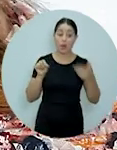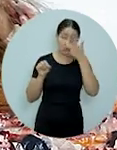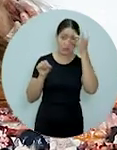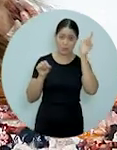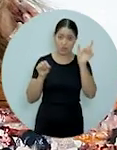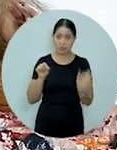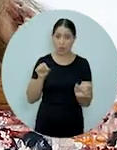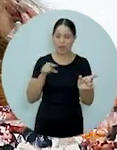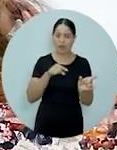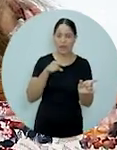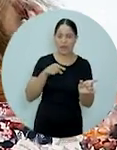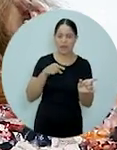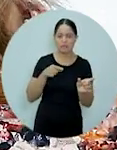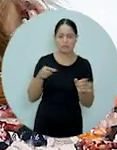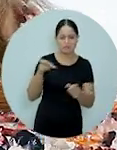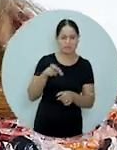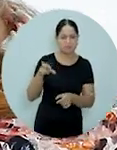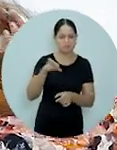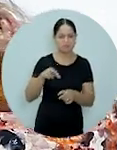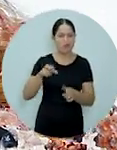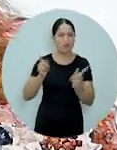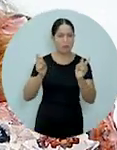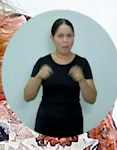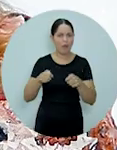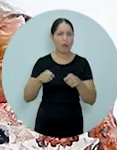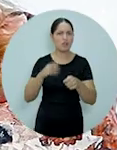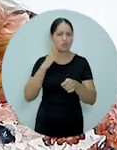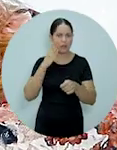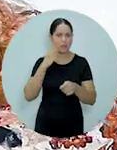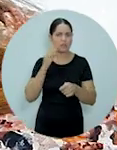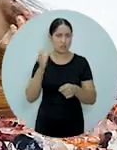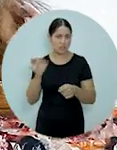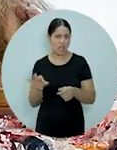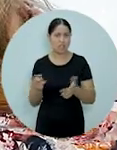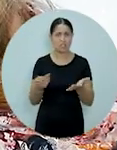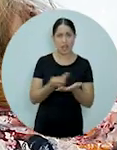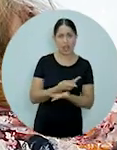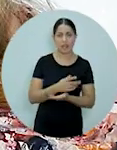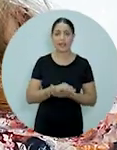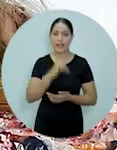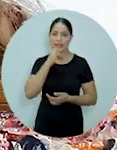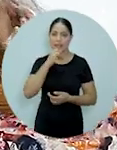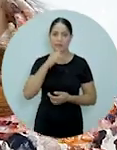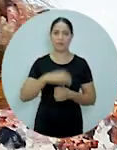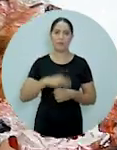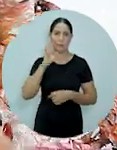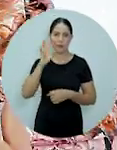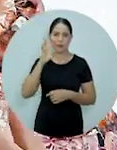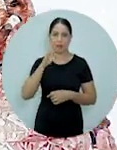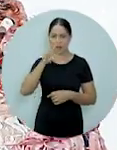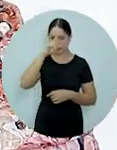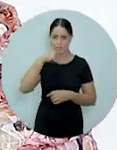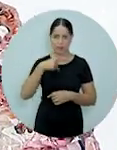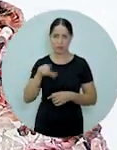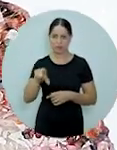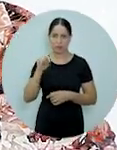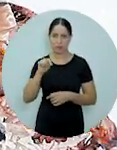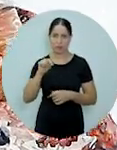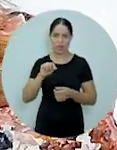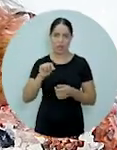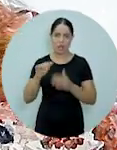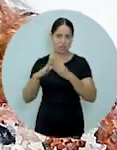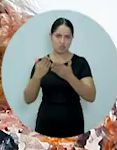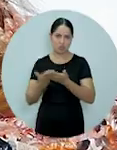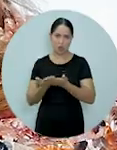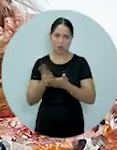decisão. Mas o outro, ele detém o poder familiar e ele vai fiscalizar essa escola. Então, se eu escolher uma escola que não